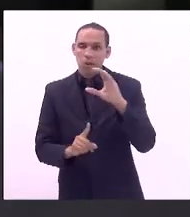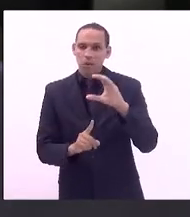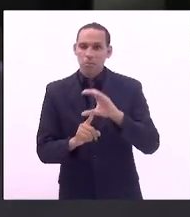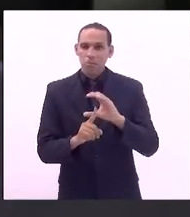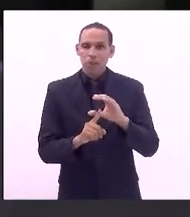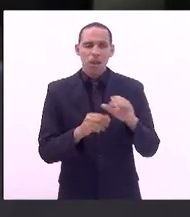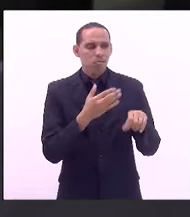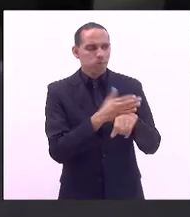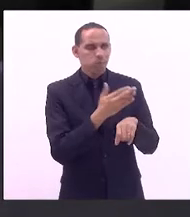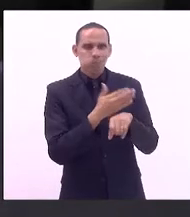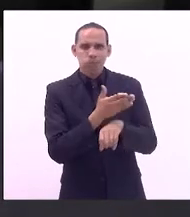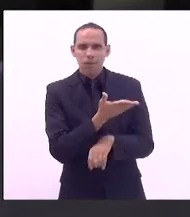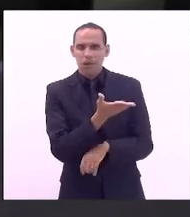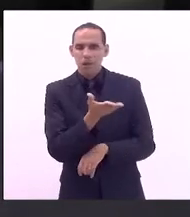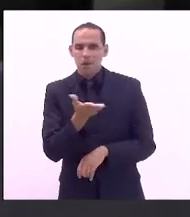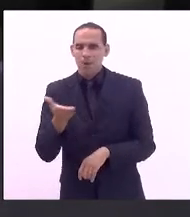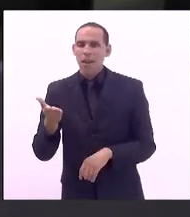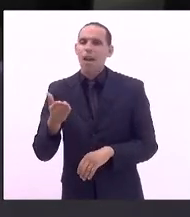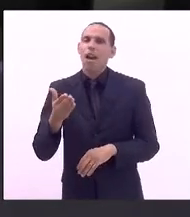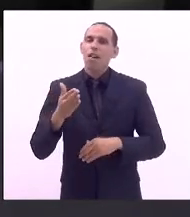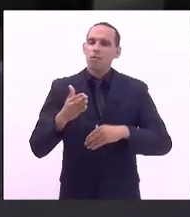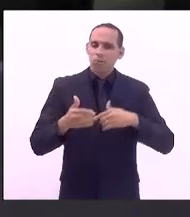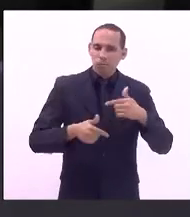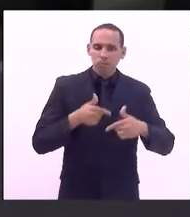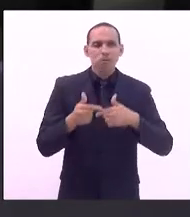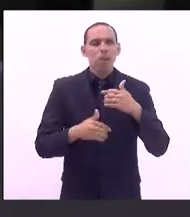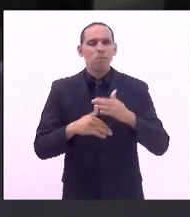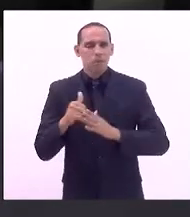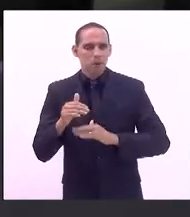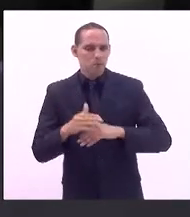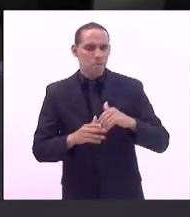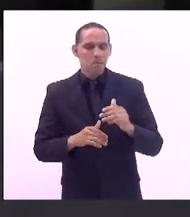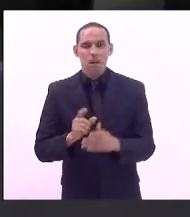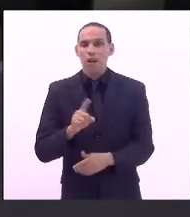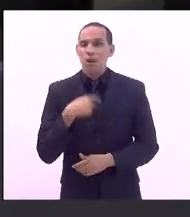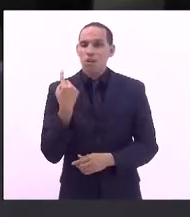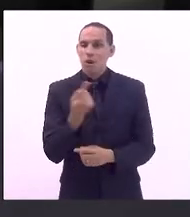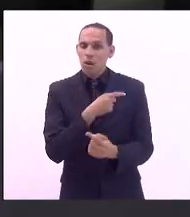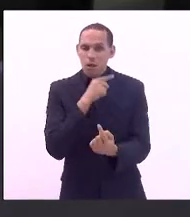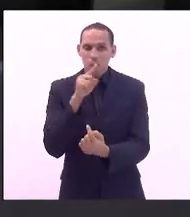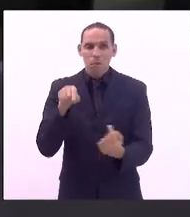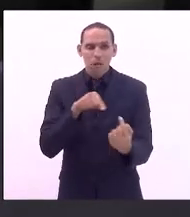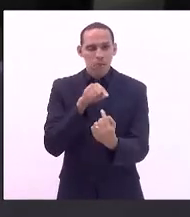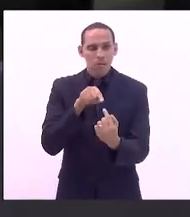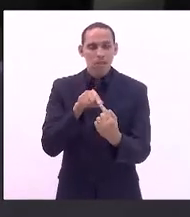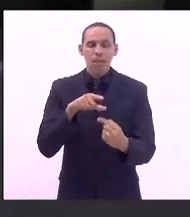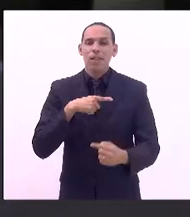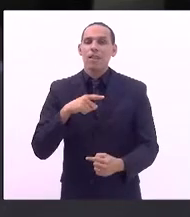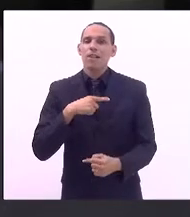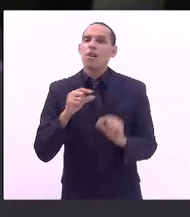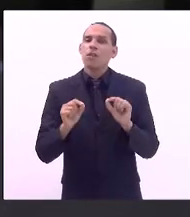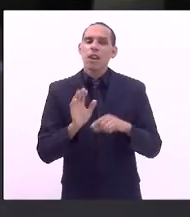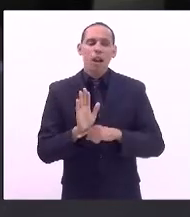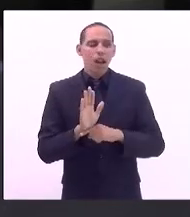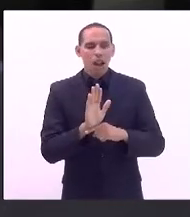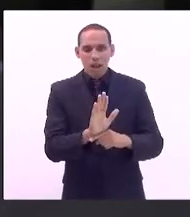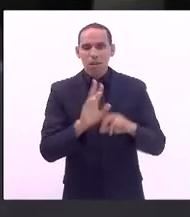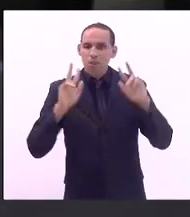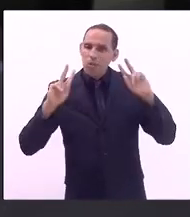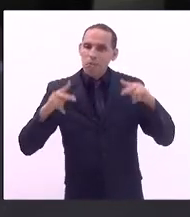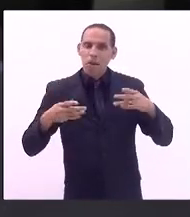capacitandos para o exercício da atividade nossa missão é estabelecer ajuda humanitária